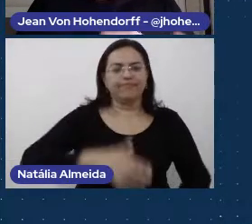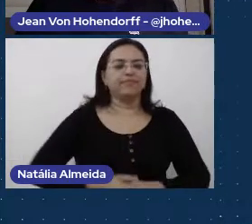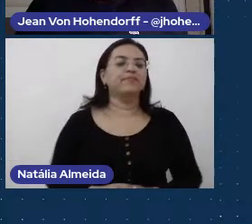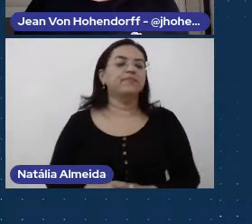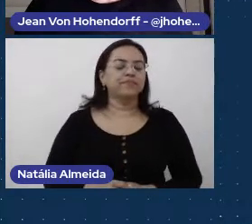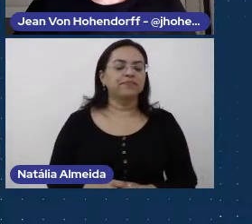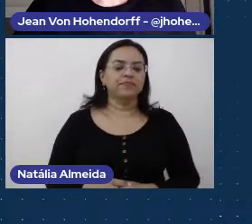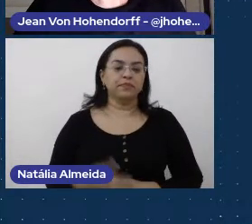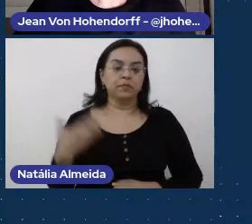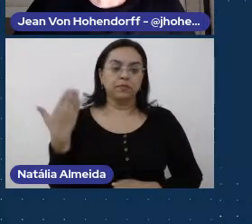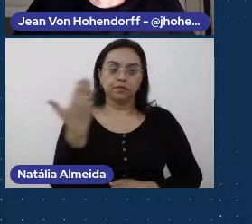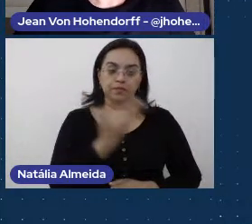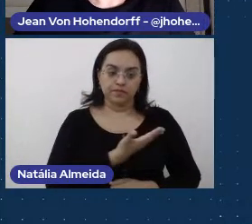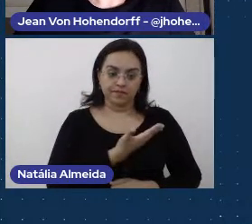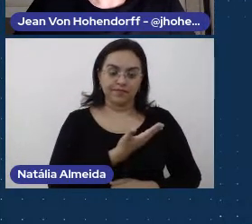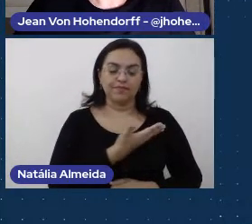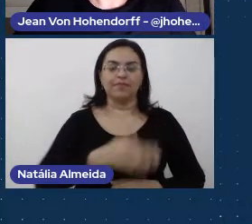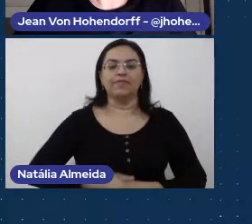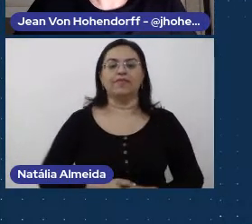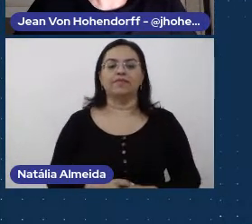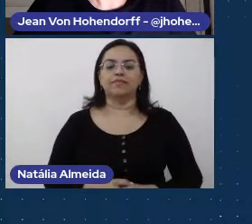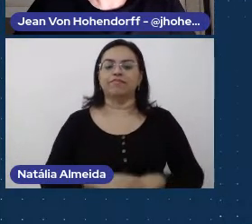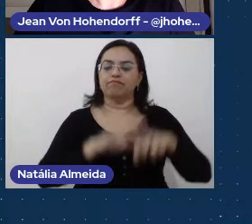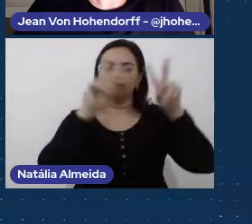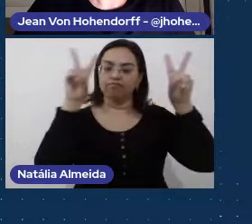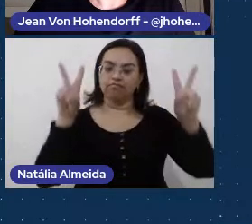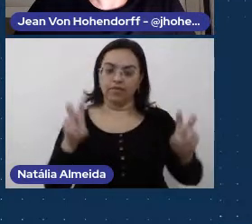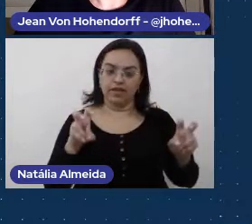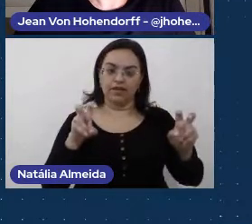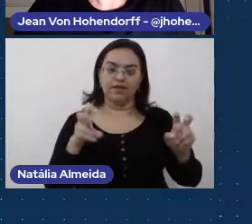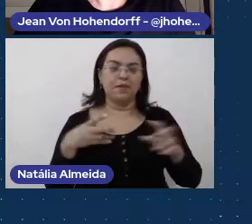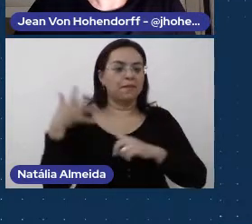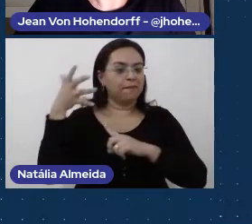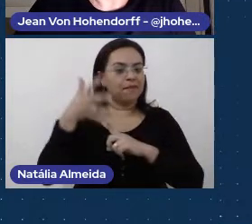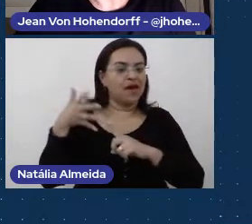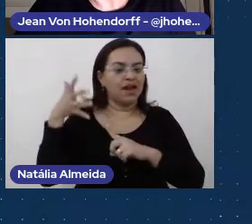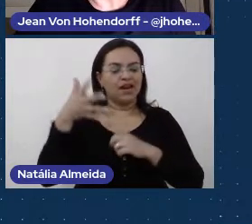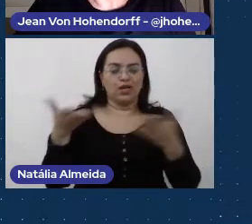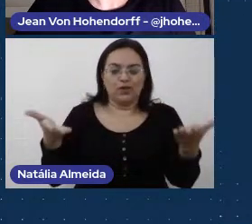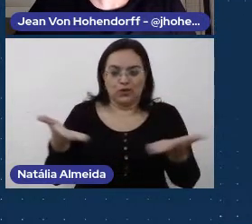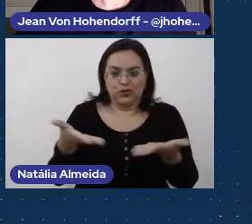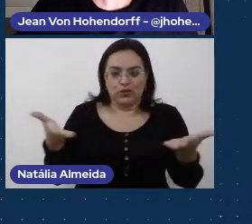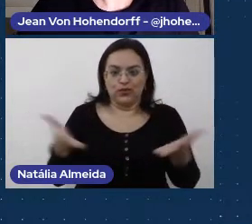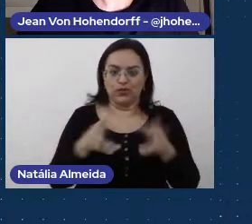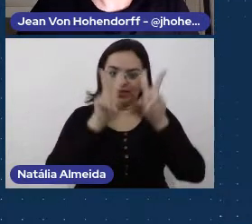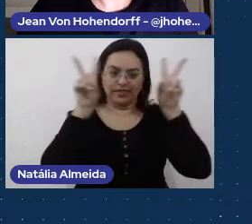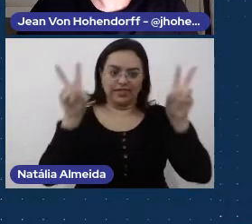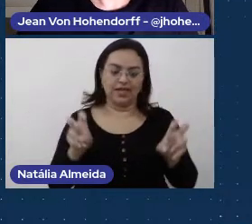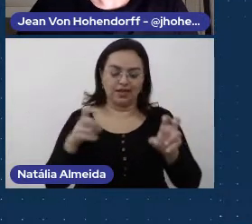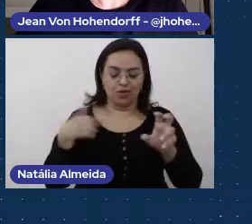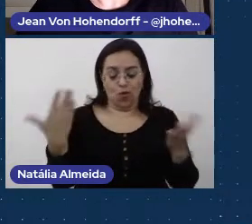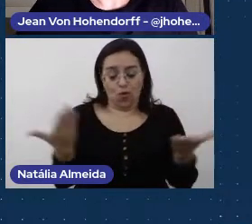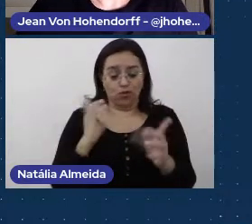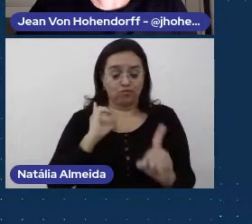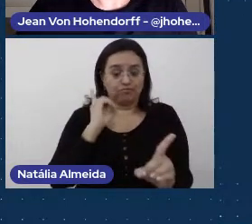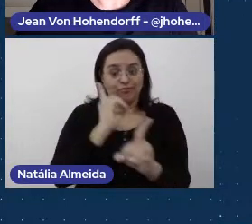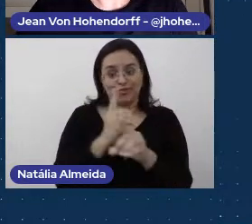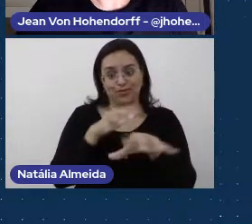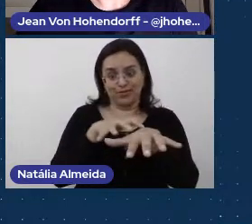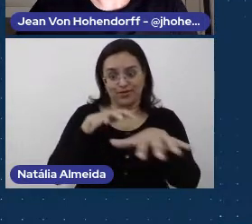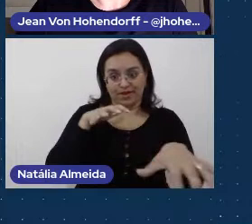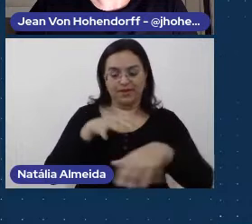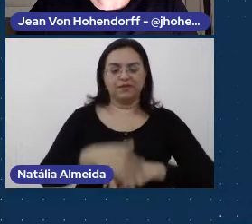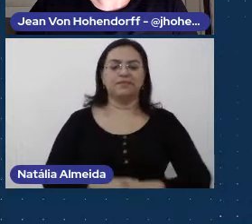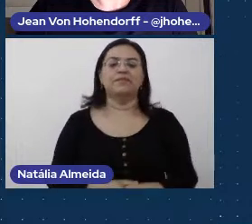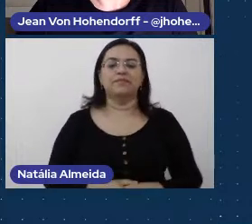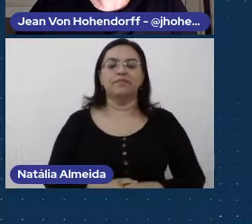Então, o tema da nossa palestra de hoje, então, né, do nosso encontro virtual, critérios de